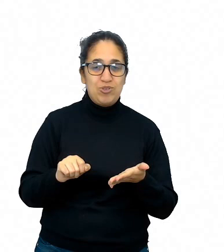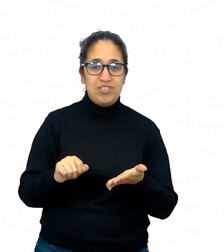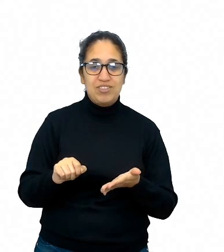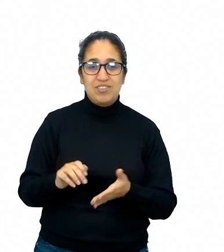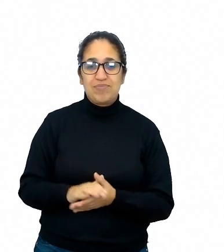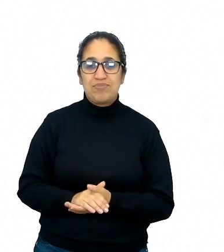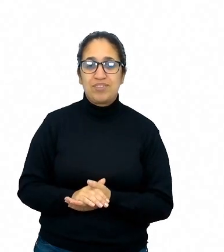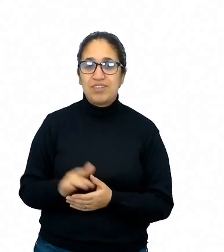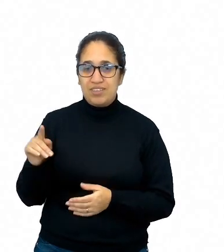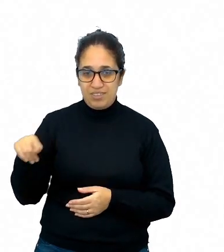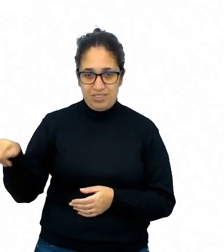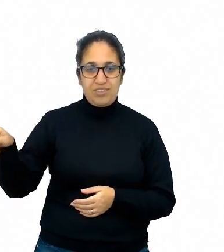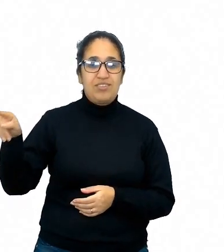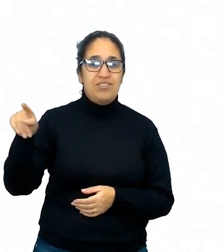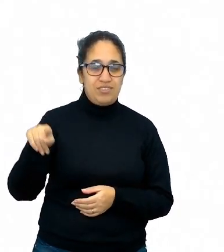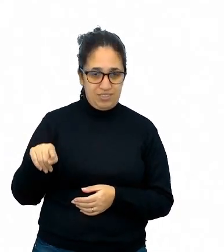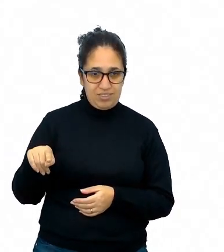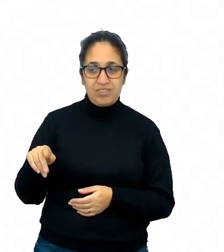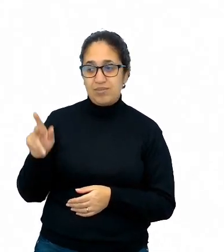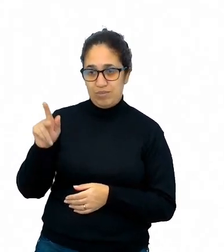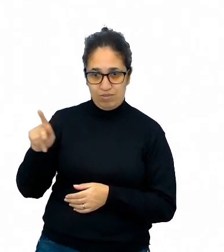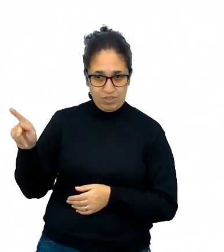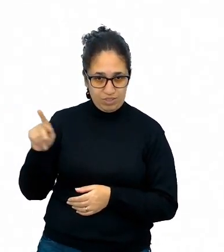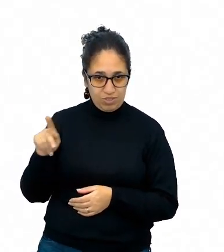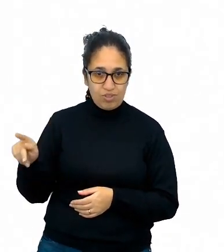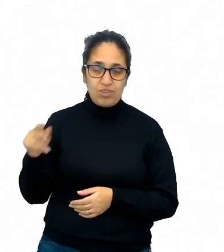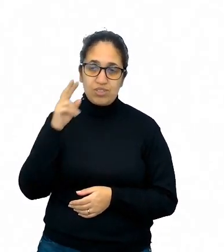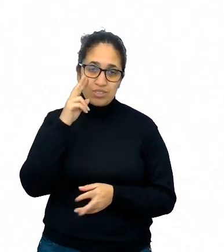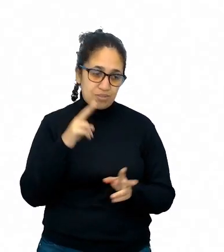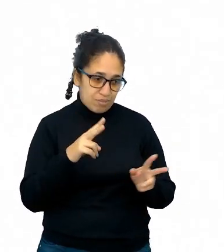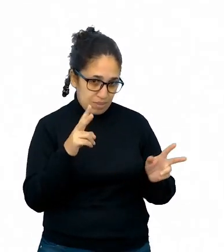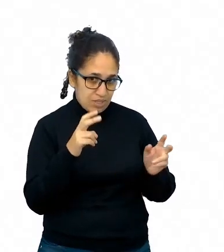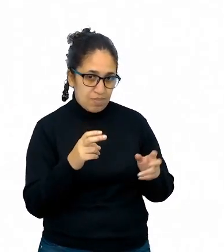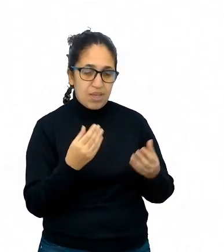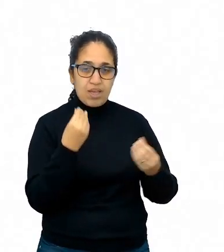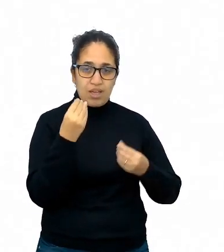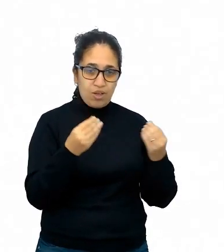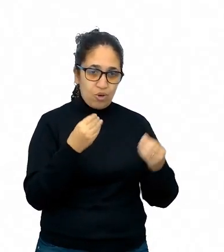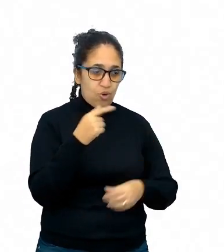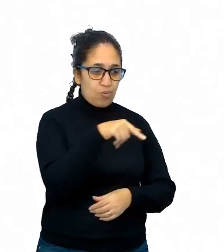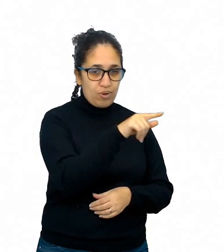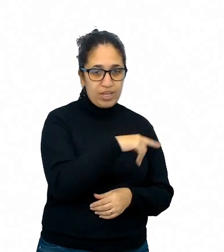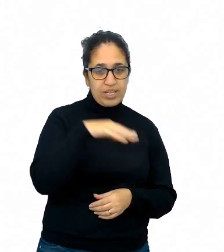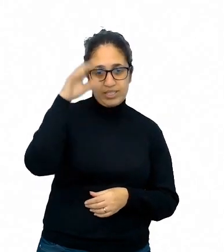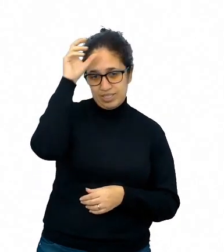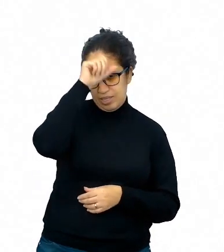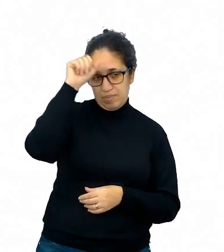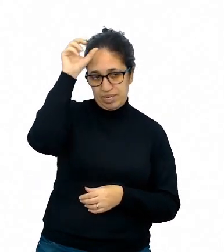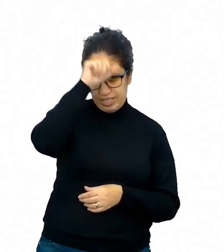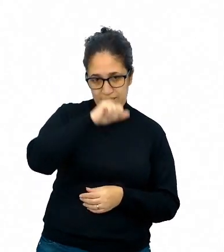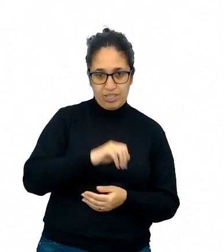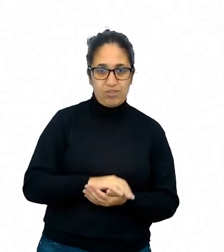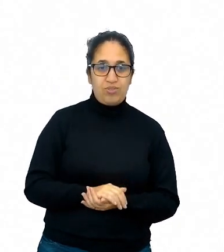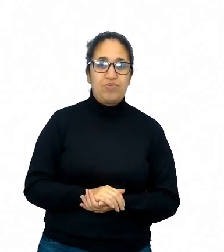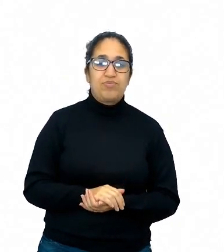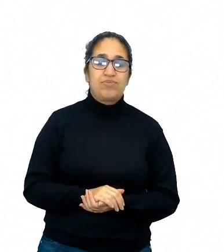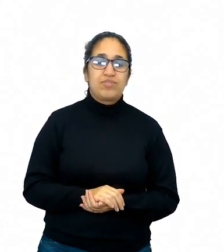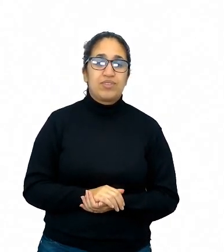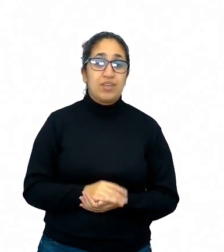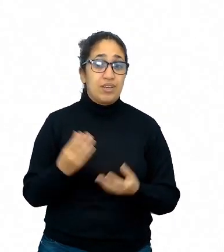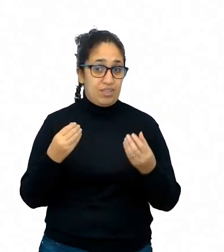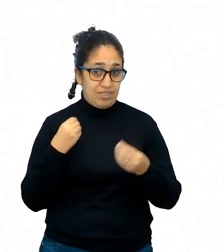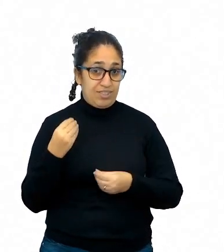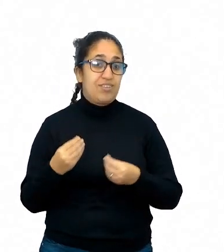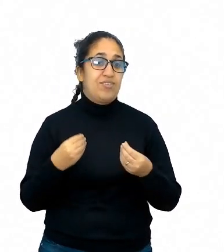para vocês, professores, verificarem como que eles estão aprendendo, né? E como que eles